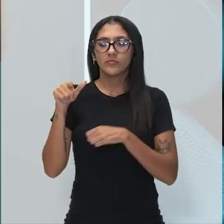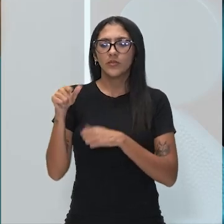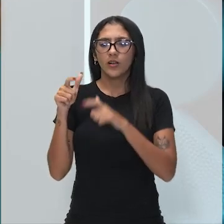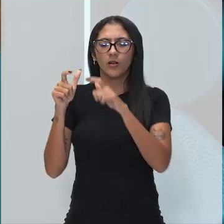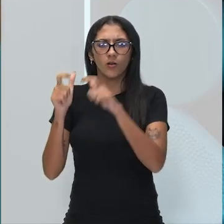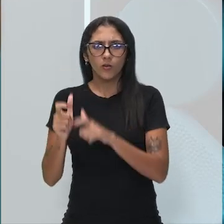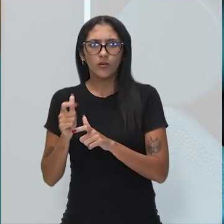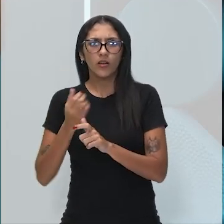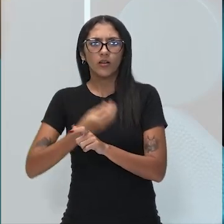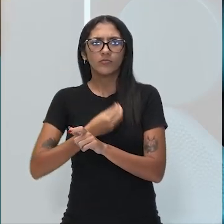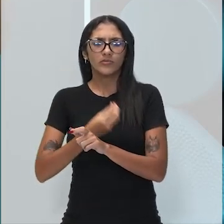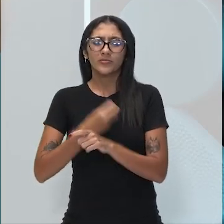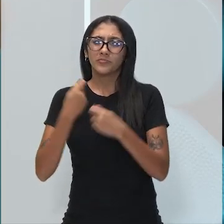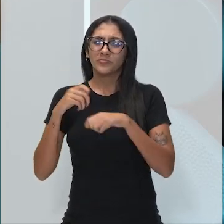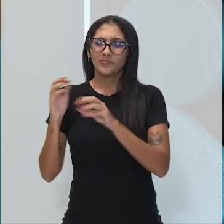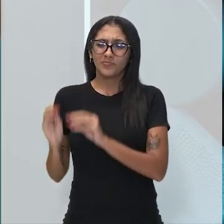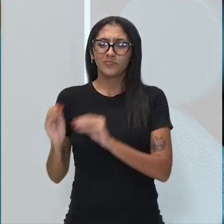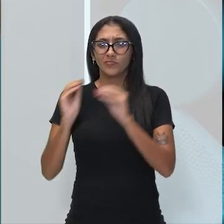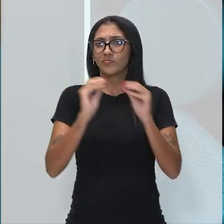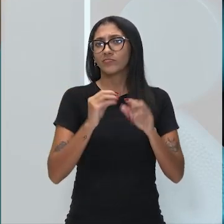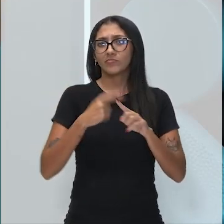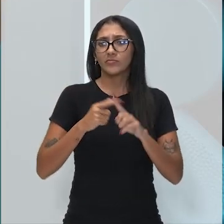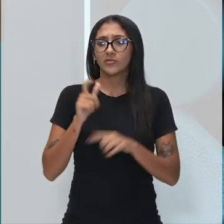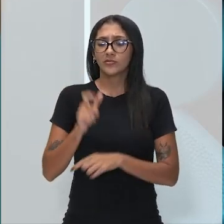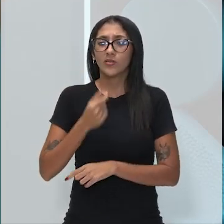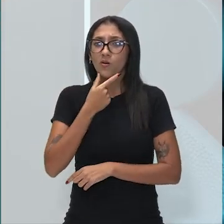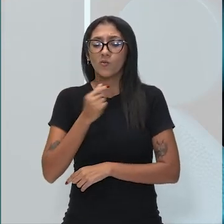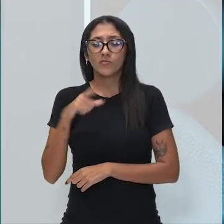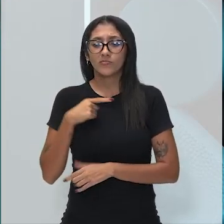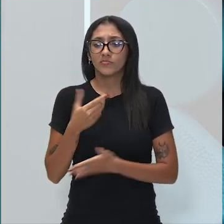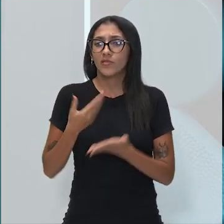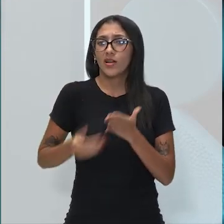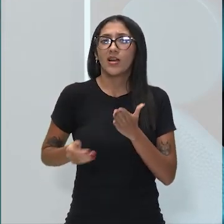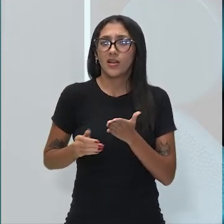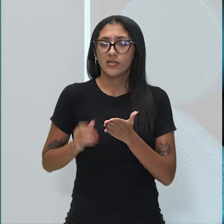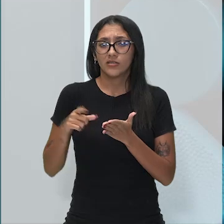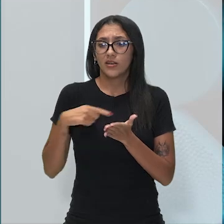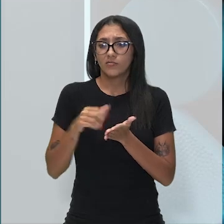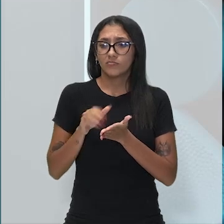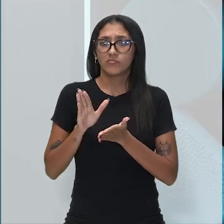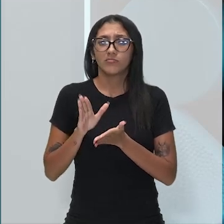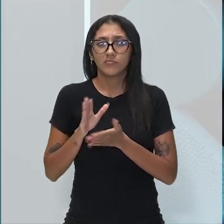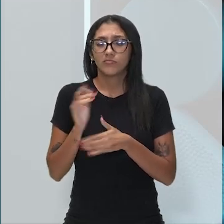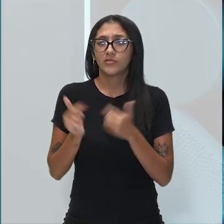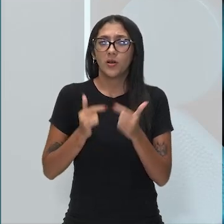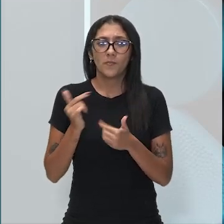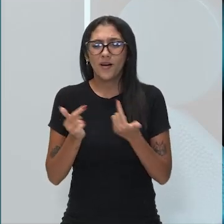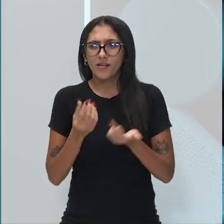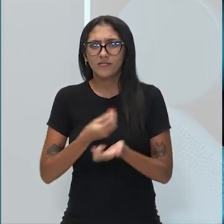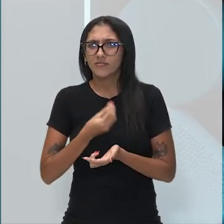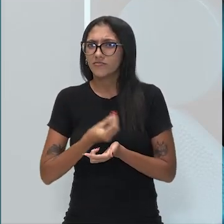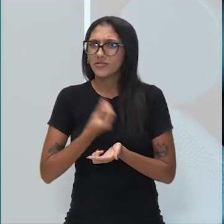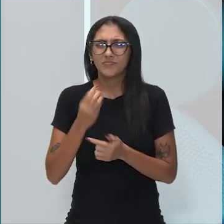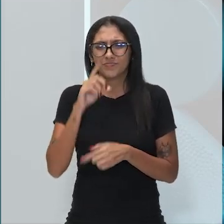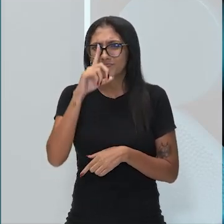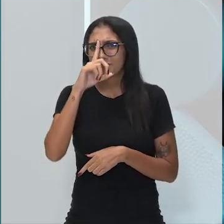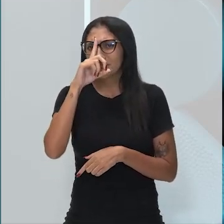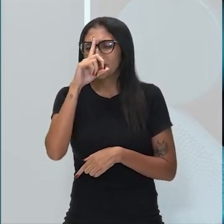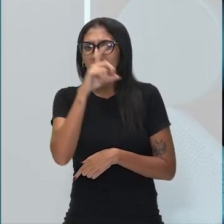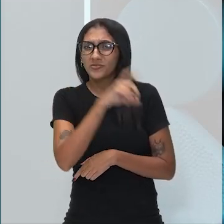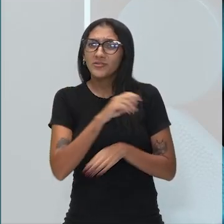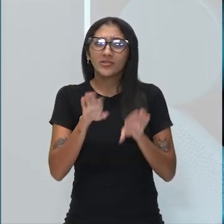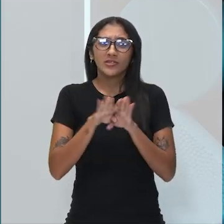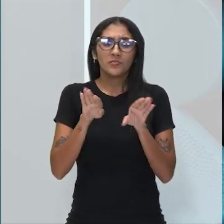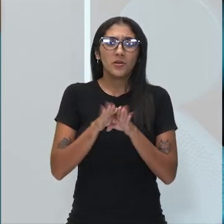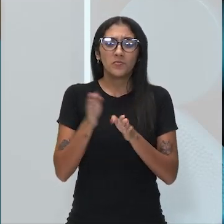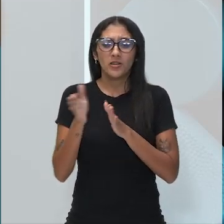onde eles viviam, porque o vaqueiro perde o emprego, já não há condições de viver naquele local devido à seca